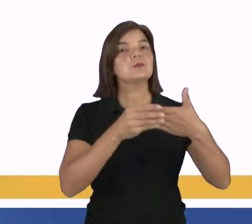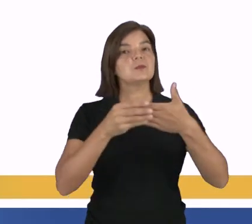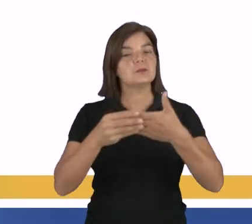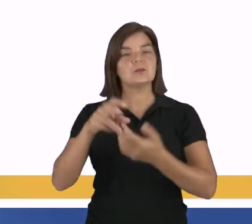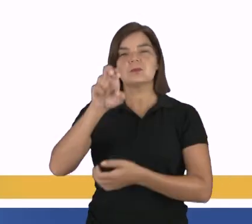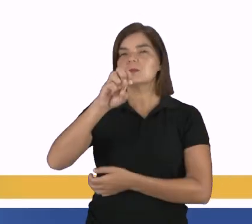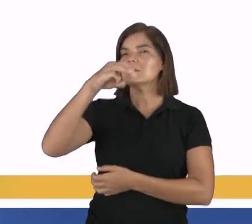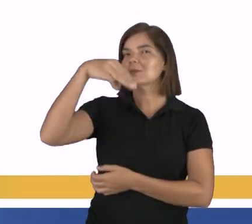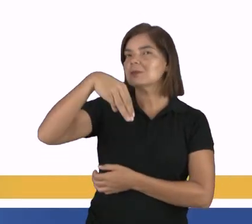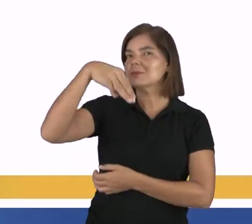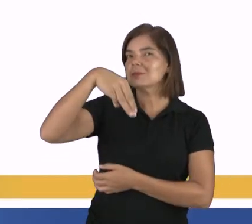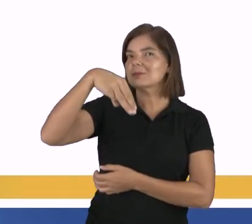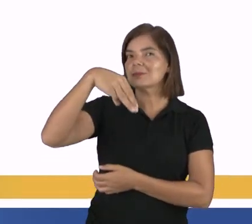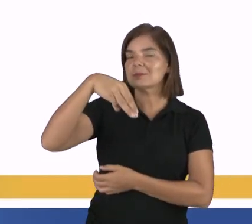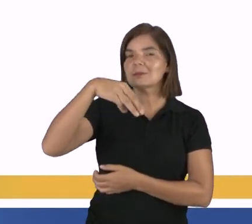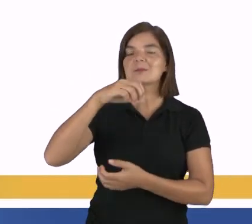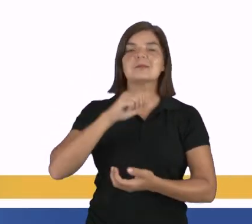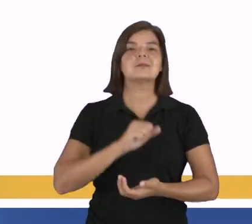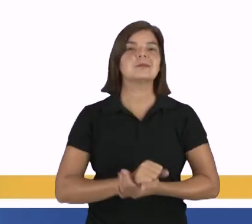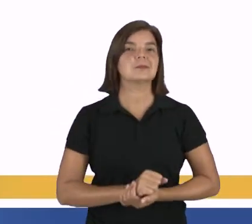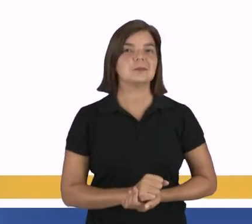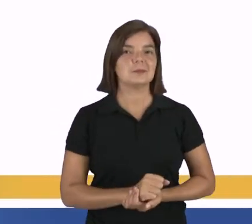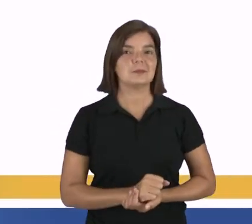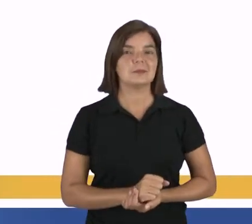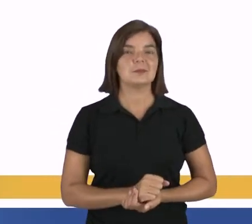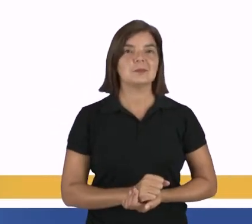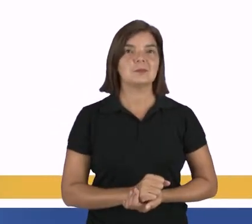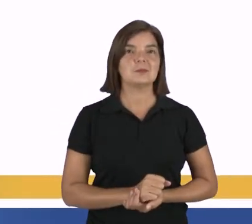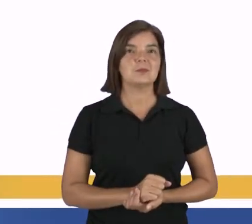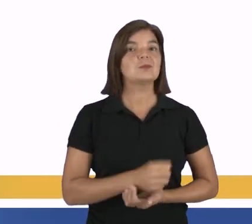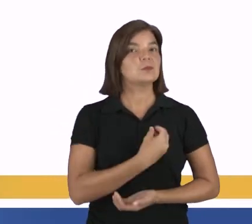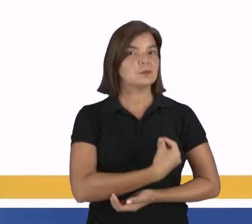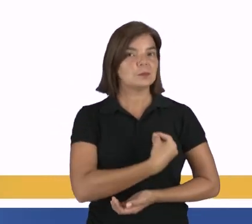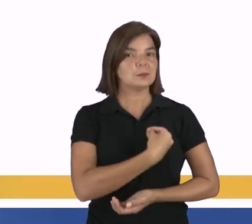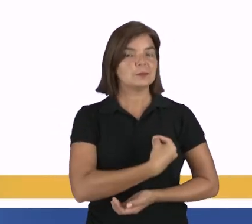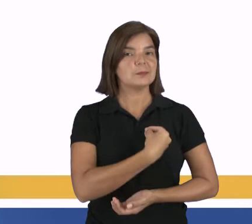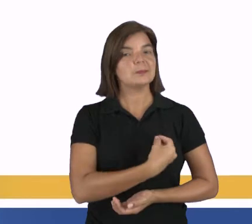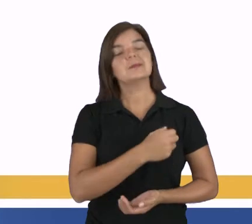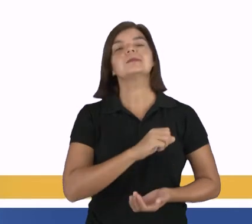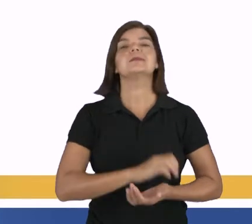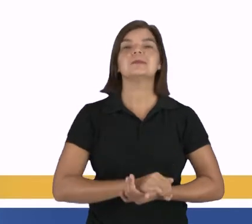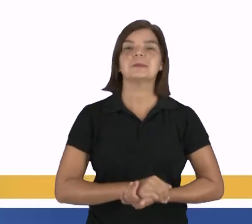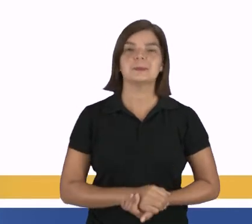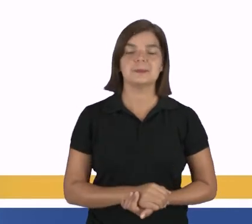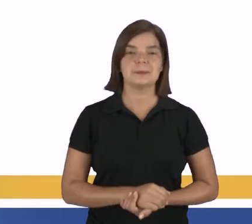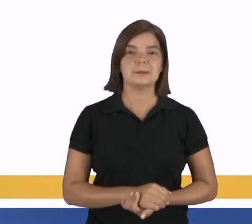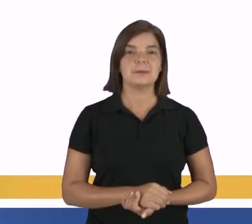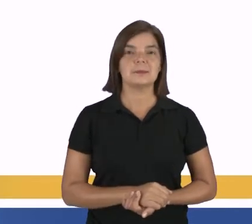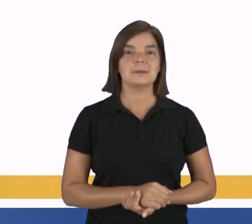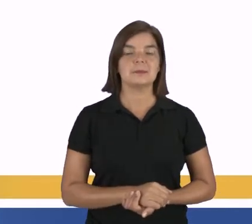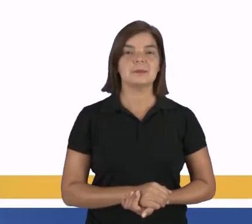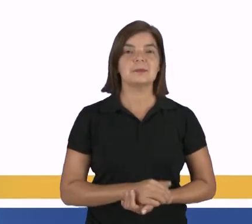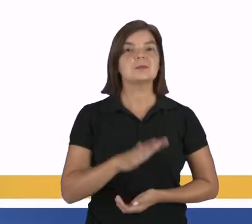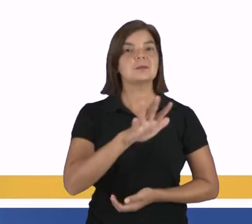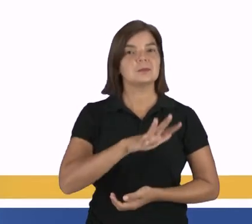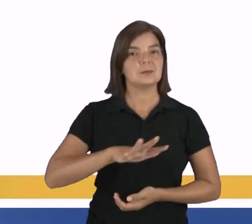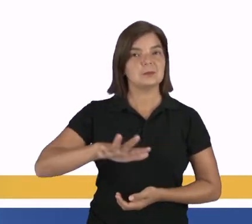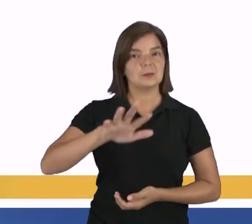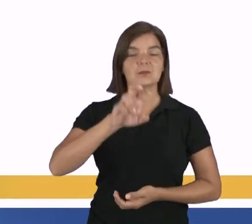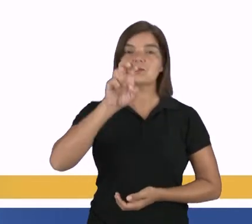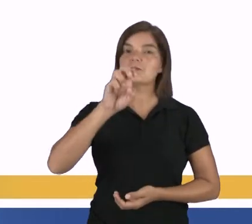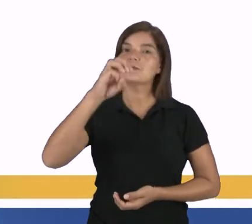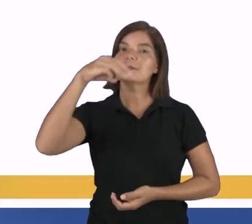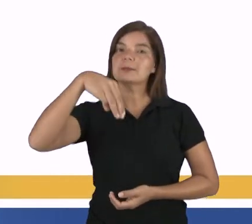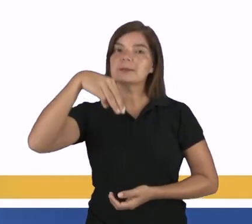5 minutos para... é no presente. It usually takes, geralmente leva